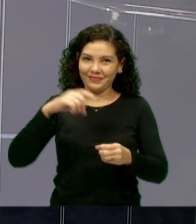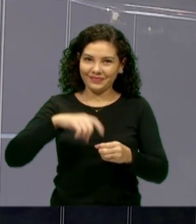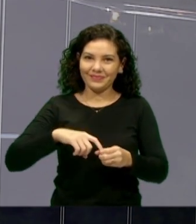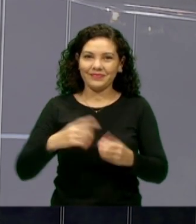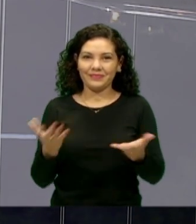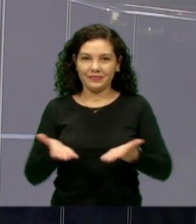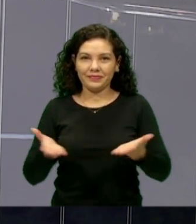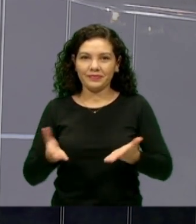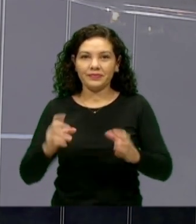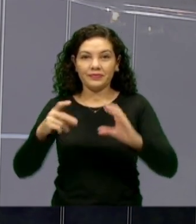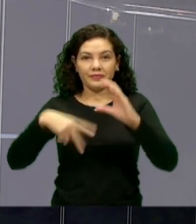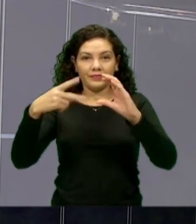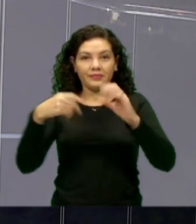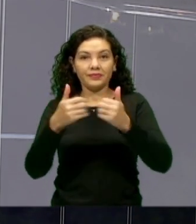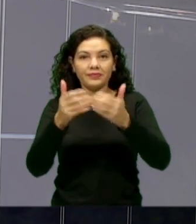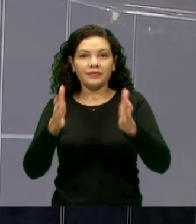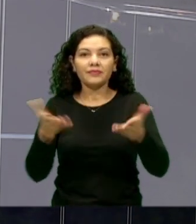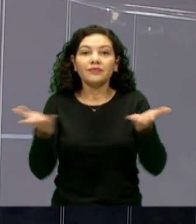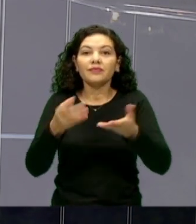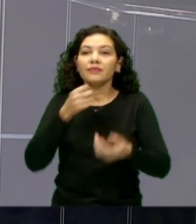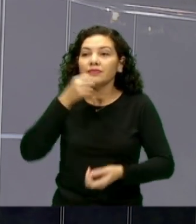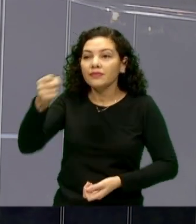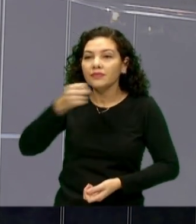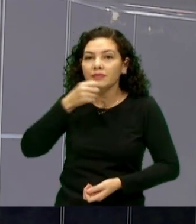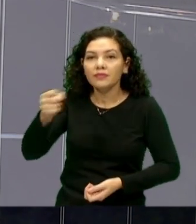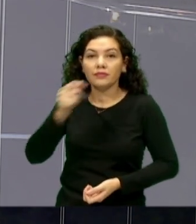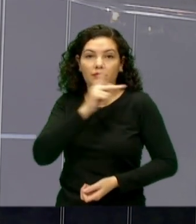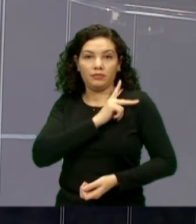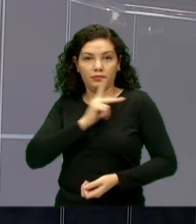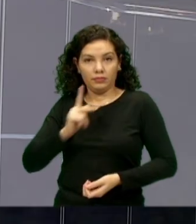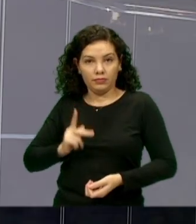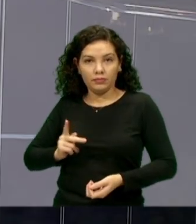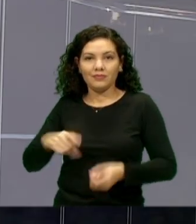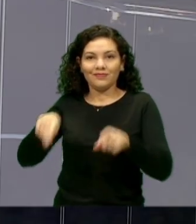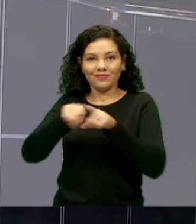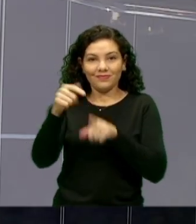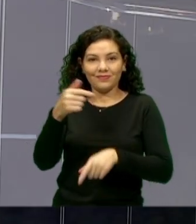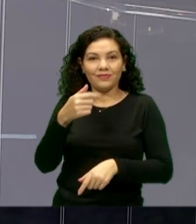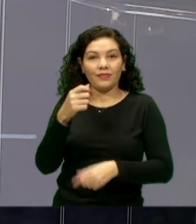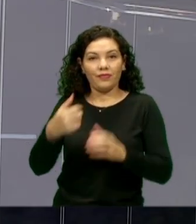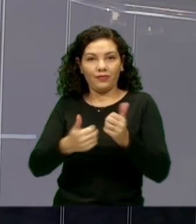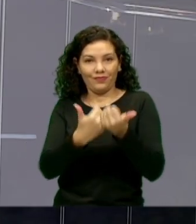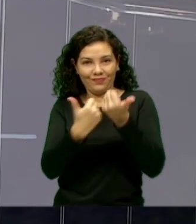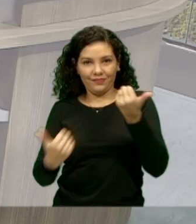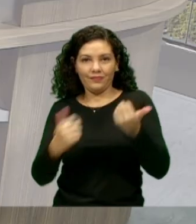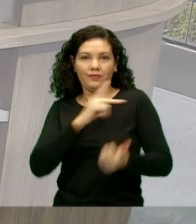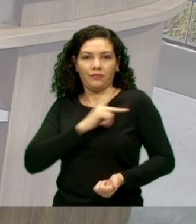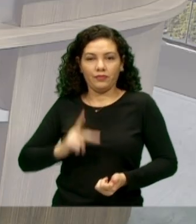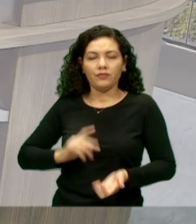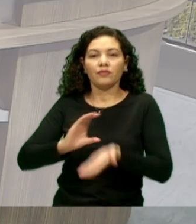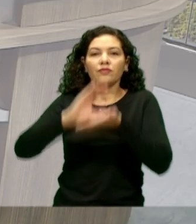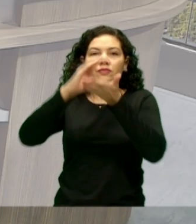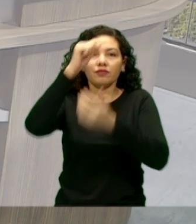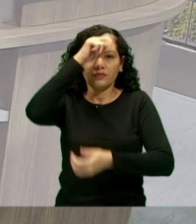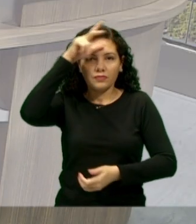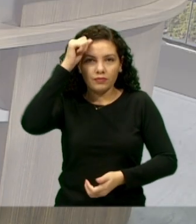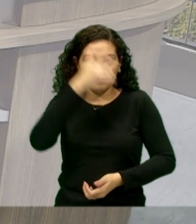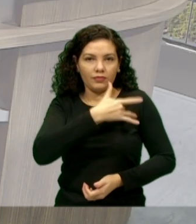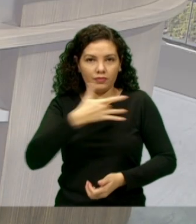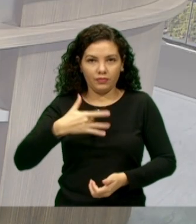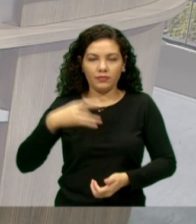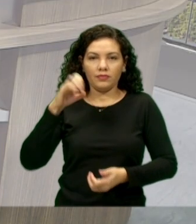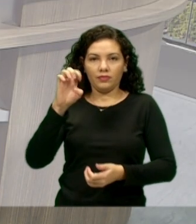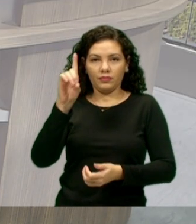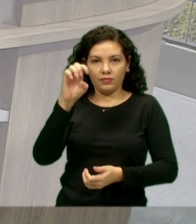Voltamos aqui para o Câmara Aberta, que hoje entrevista o presidente e a vice-presidente do Conselho Municipal de Saúde, o